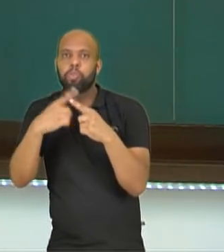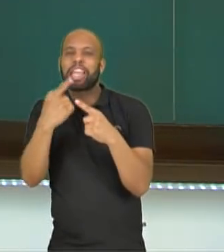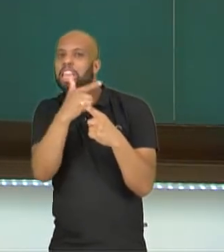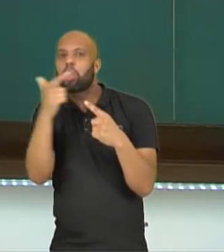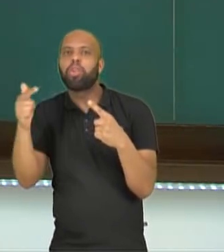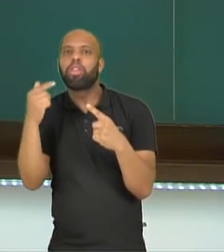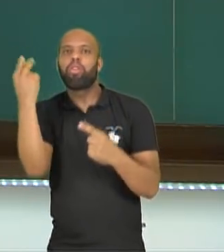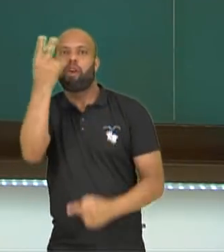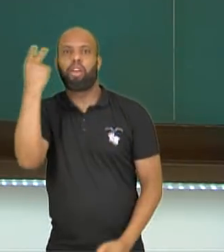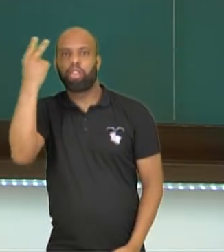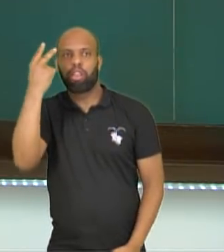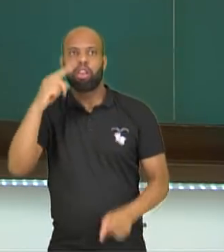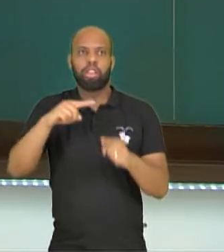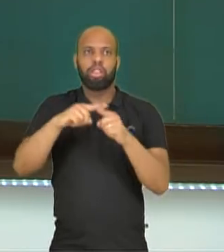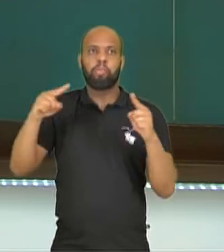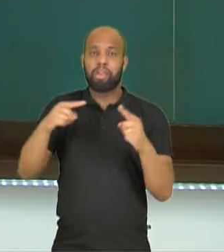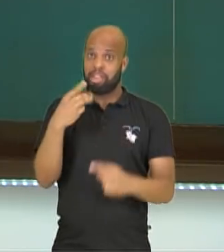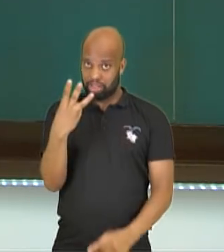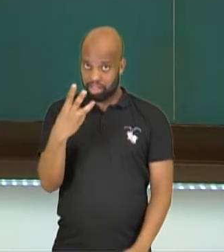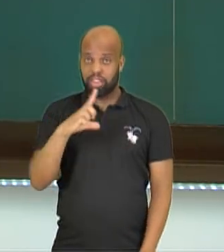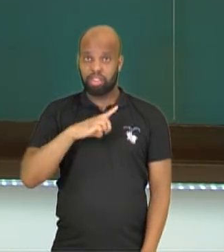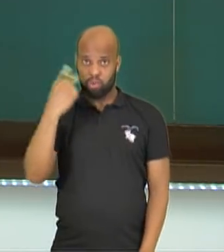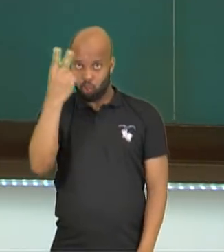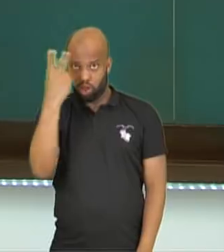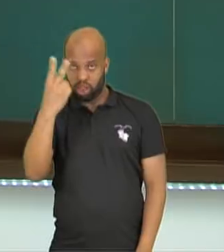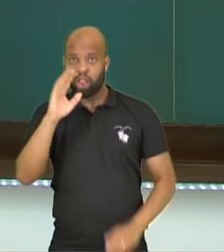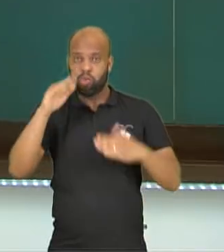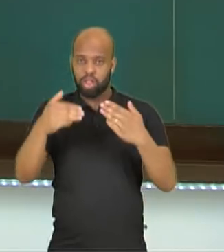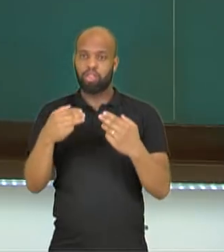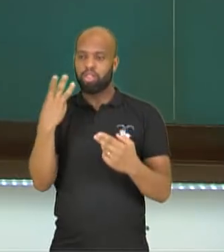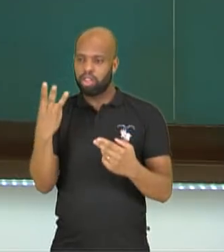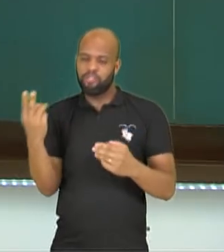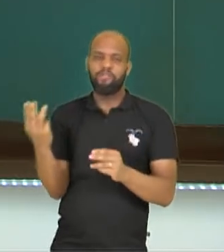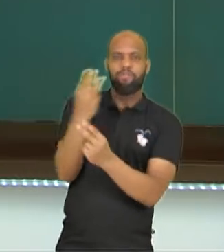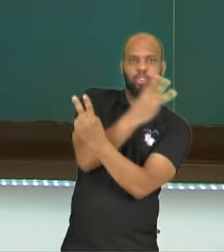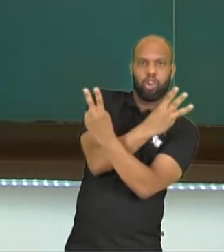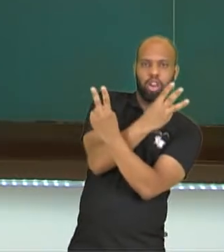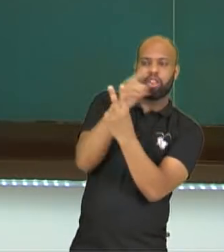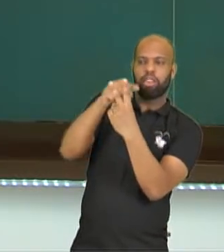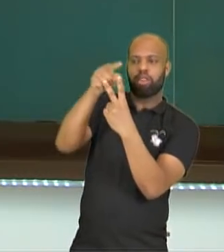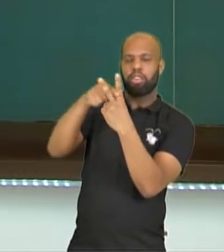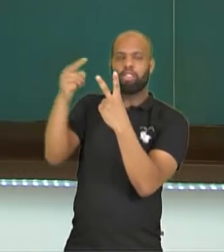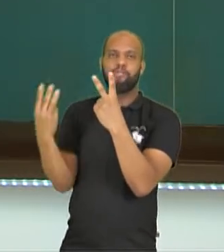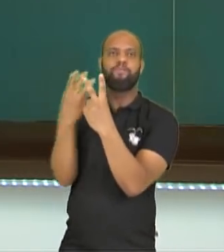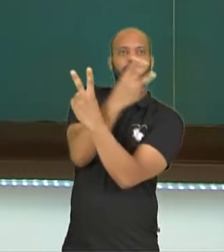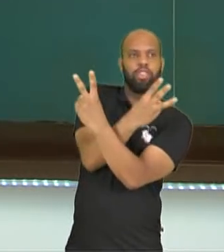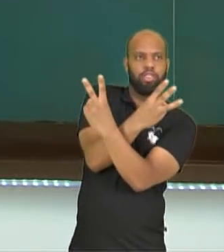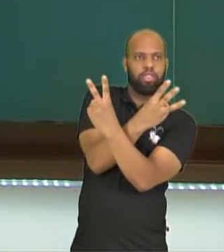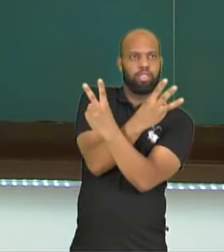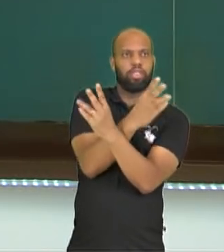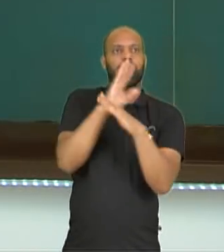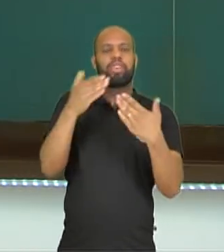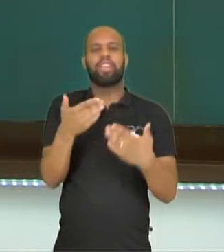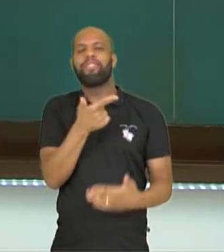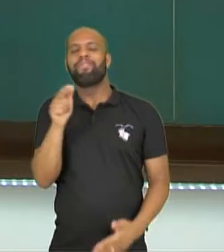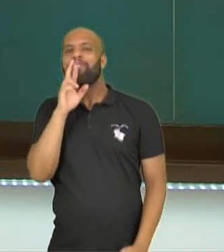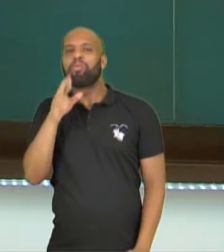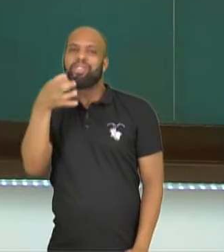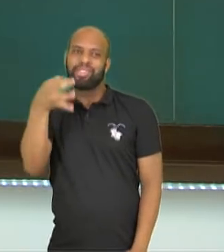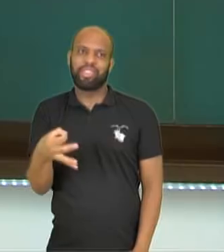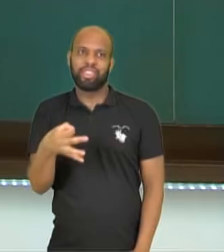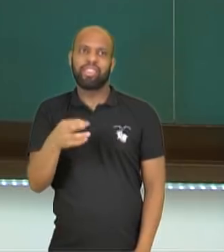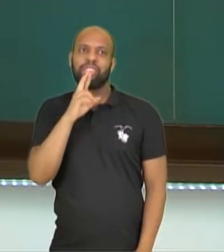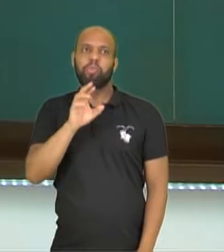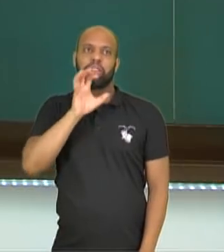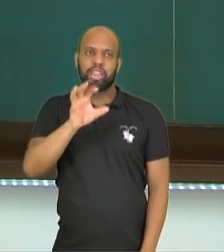coitadinho do 2, que ficou sozinho, continua dentro da raiz. Então, raiz quadrada de 18 é um número irracional, ou seja, não tem raiz exata. É 3